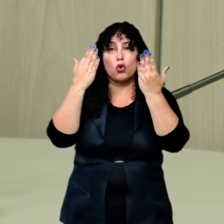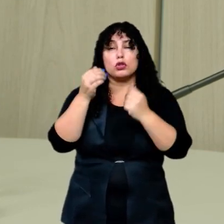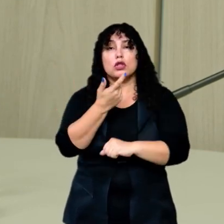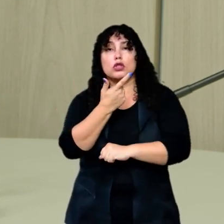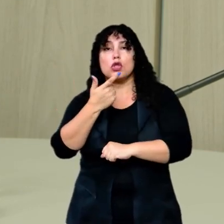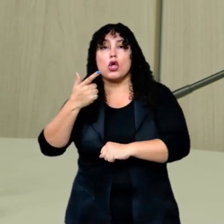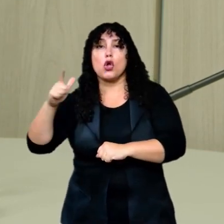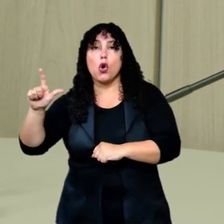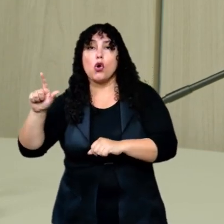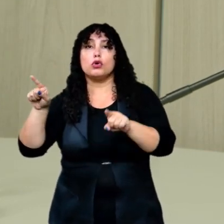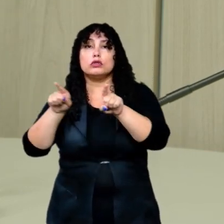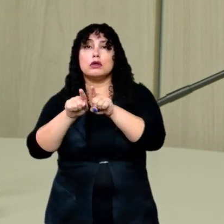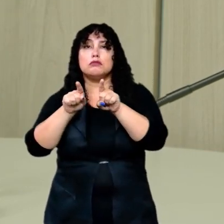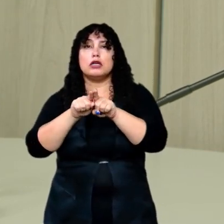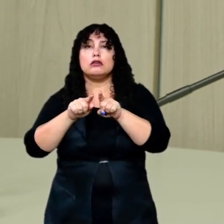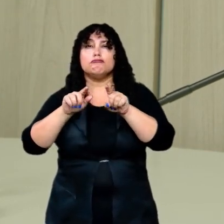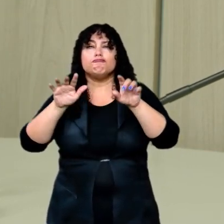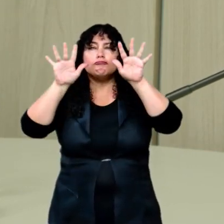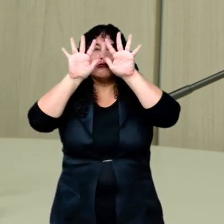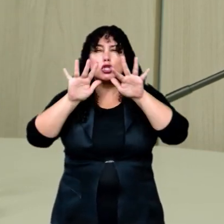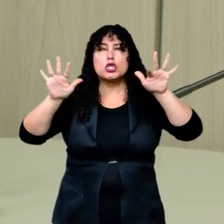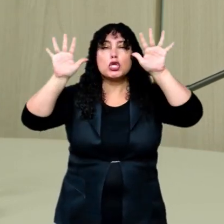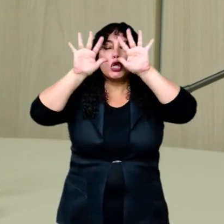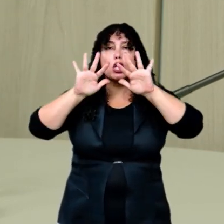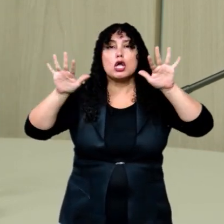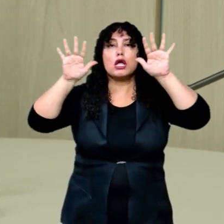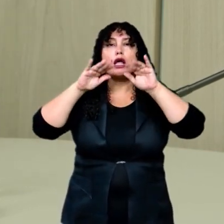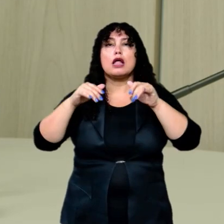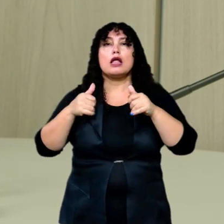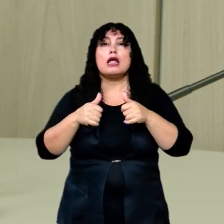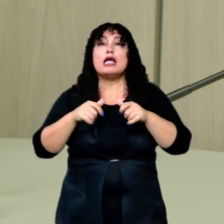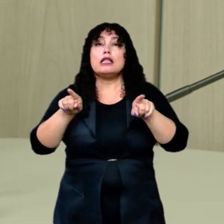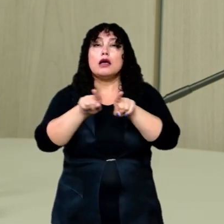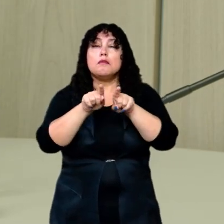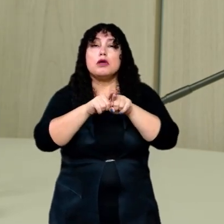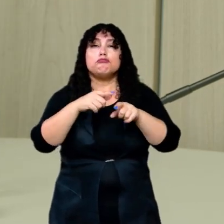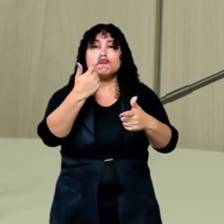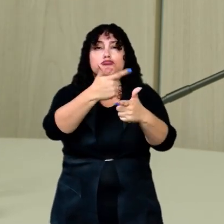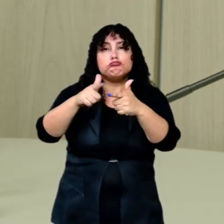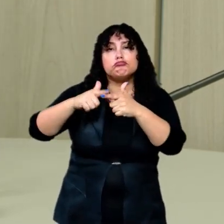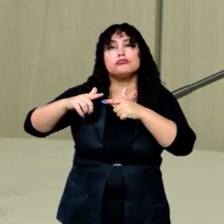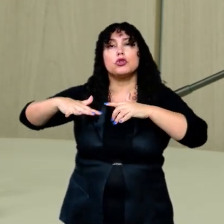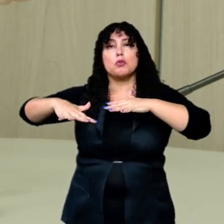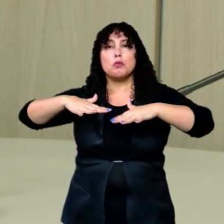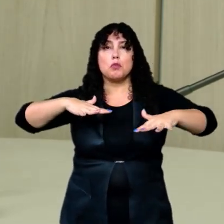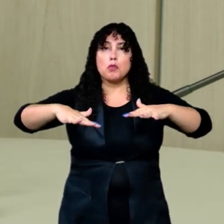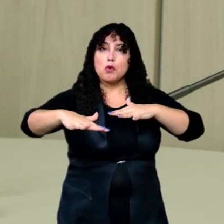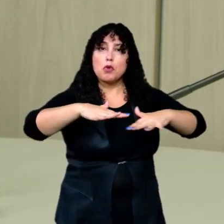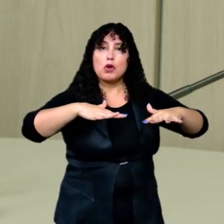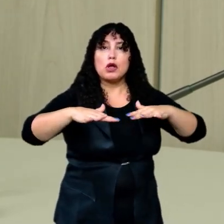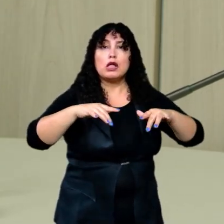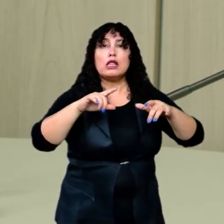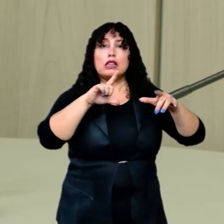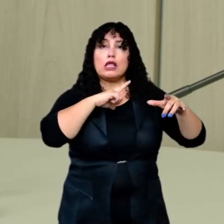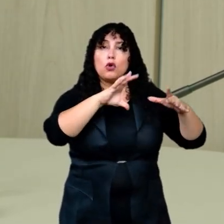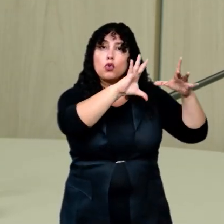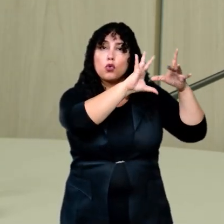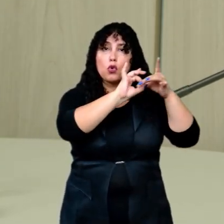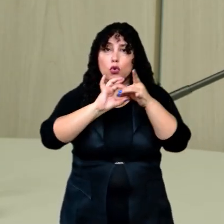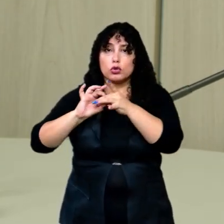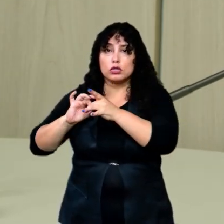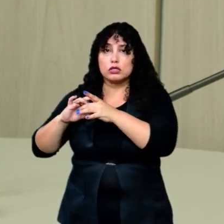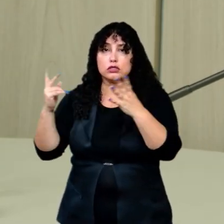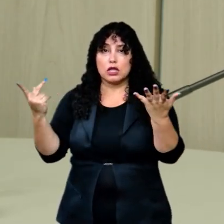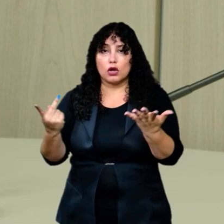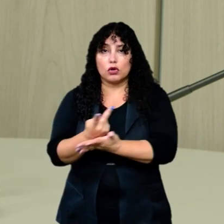casos de esquizofrenia, tem a questão da Sim, baixa mobilidade, enfim, várias coisas, né? Existe um contexto para aquilo com estar certeza, acontecendo,